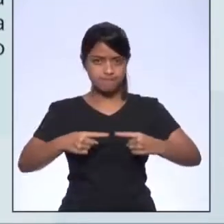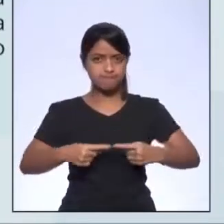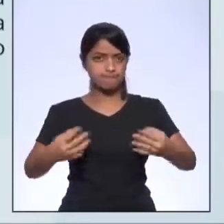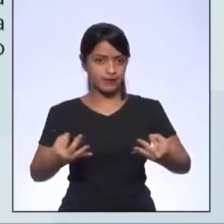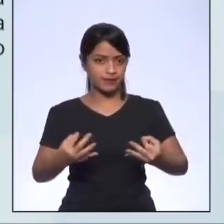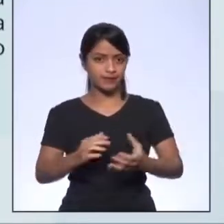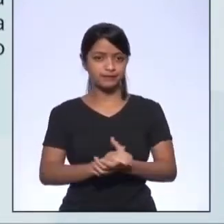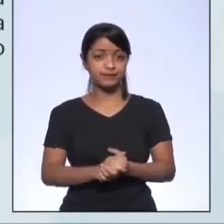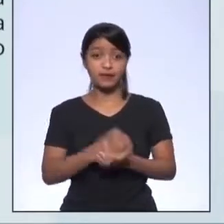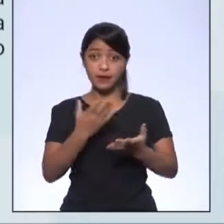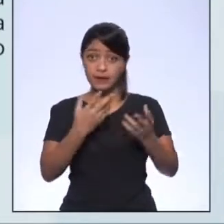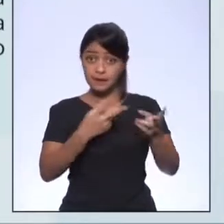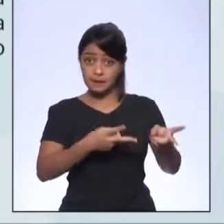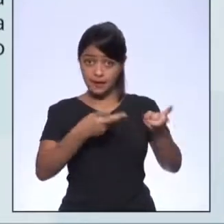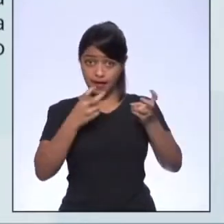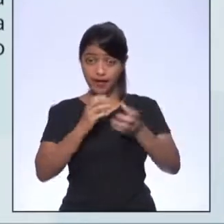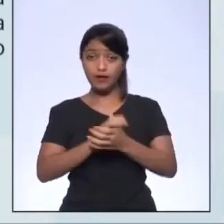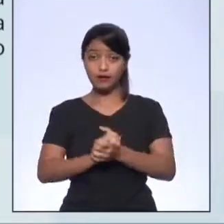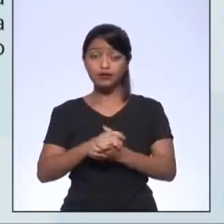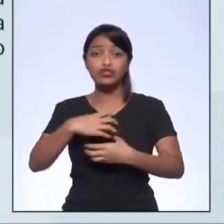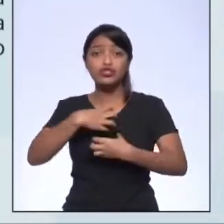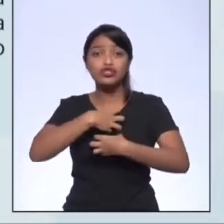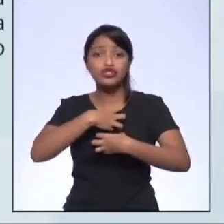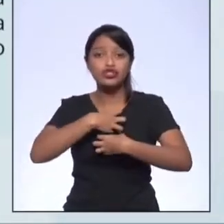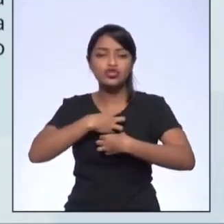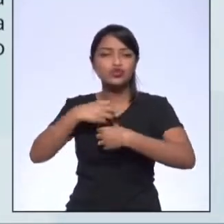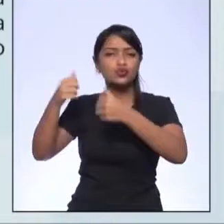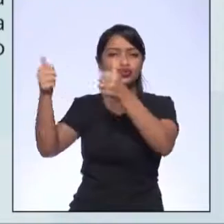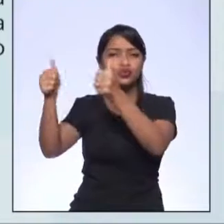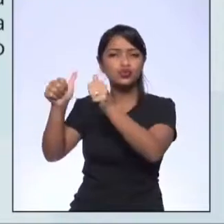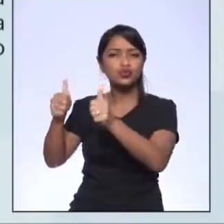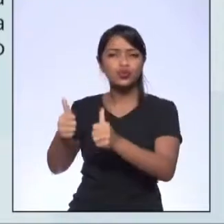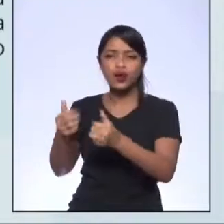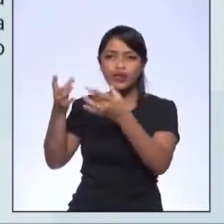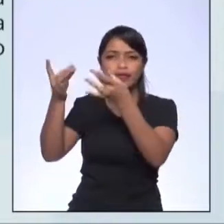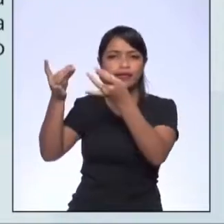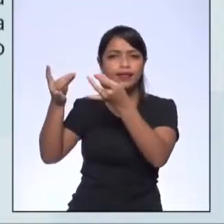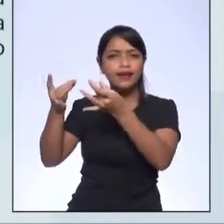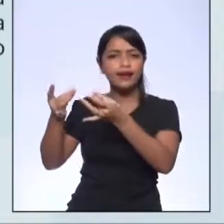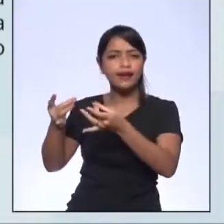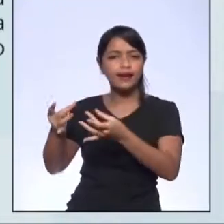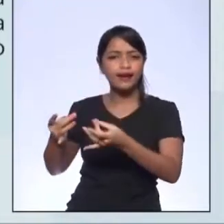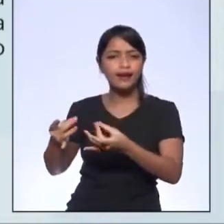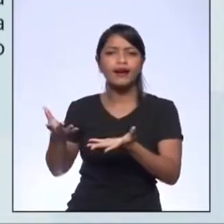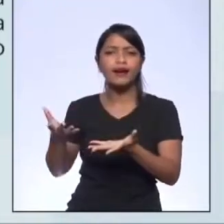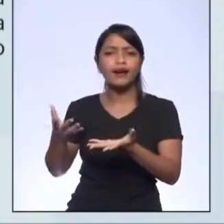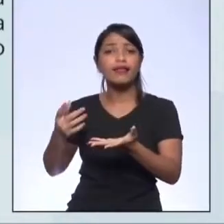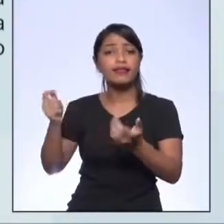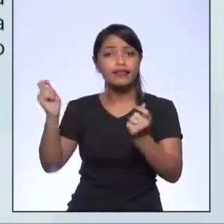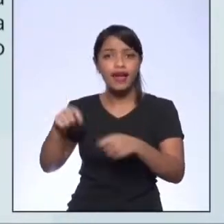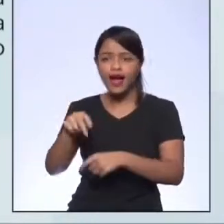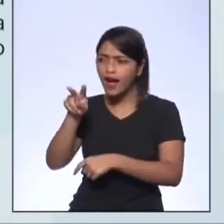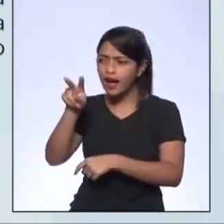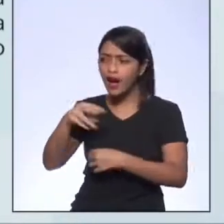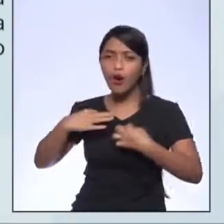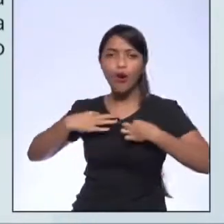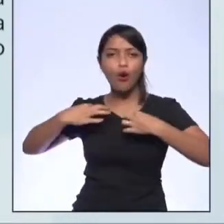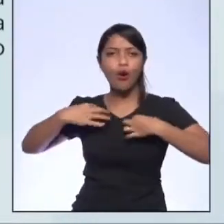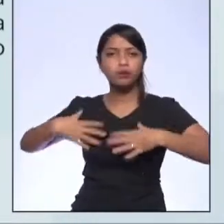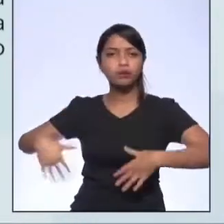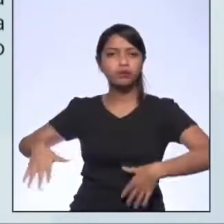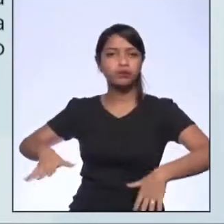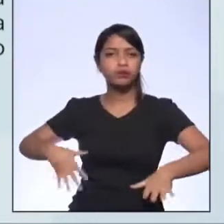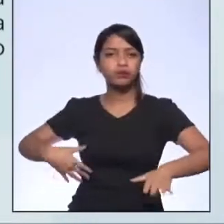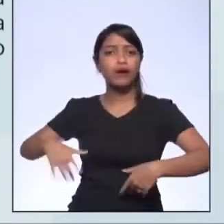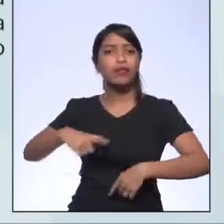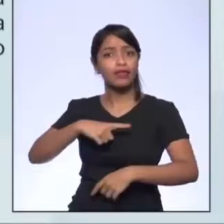ela é feita. Cada detalhe, né? Cada detalhe até você consegue perceber o tecido, a leveza da roupa que ela